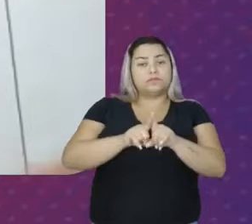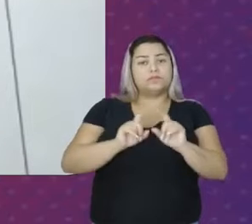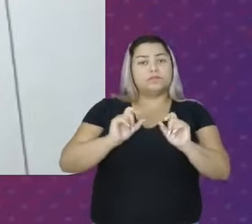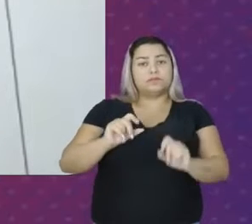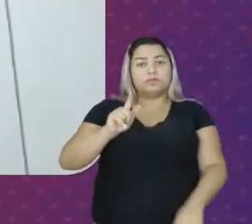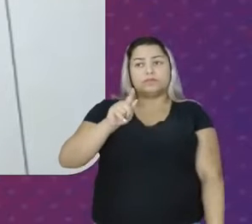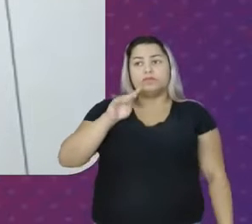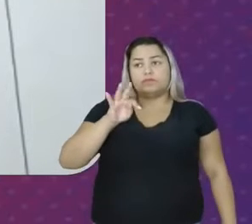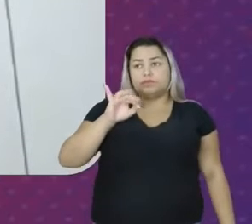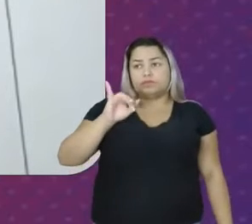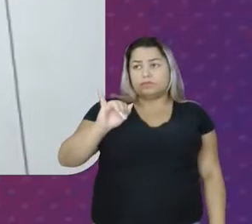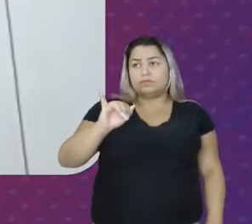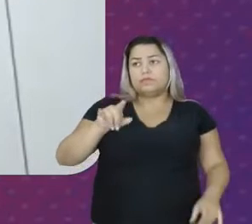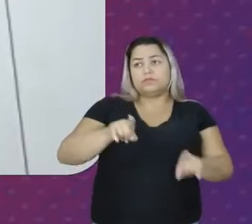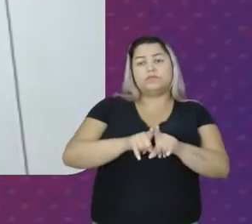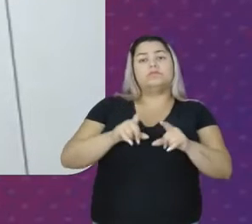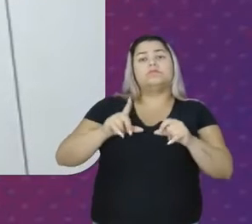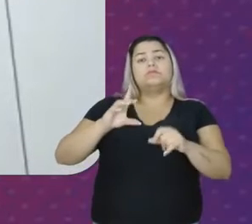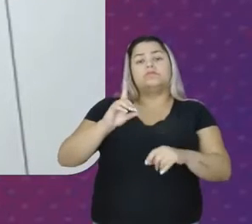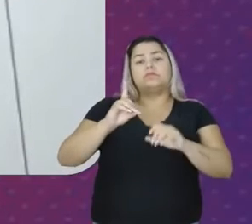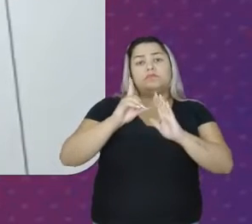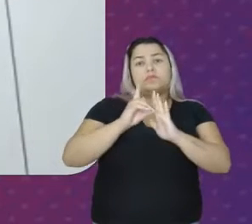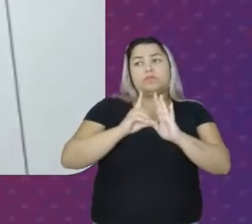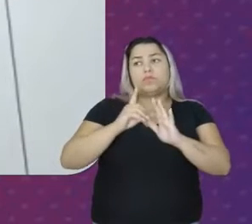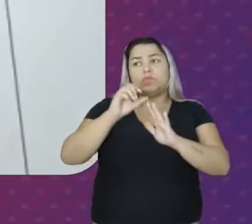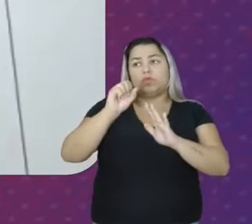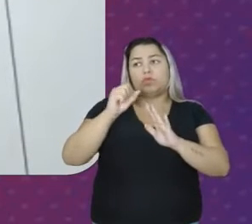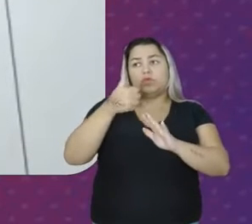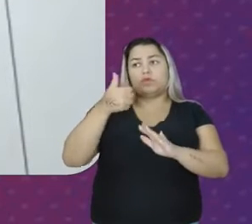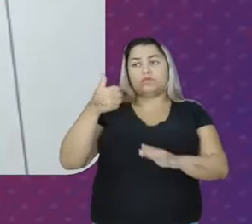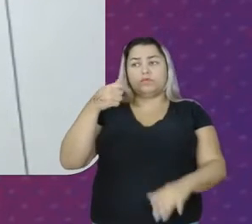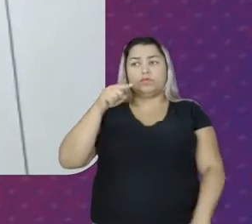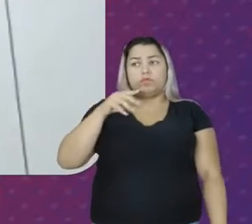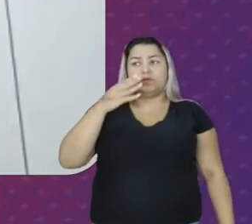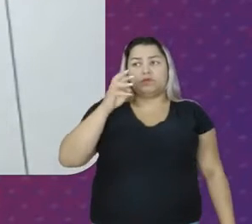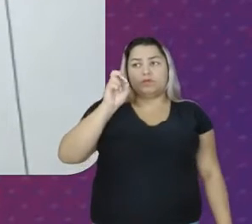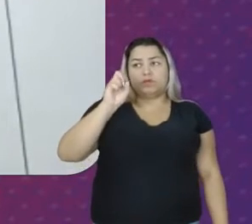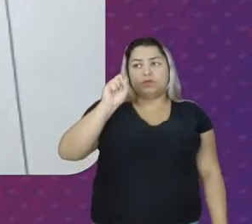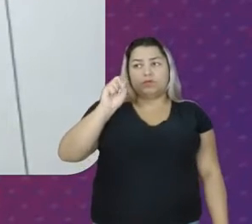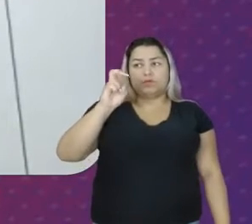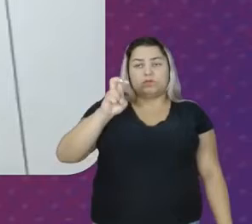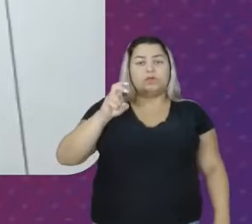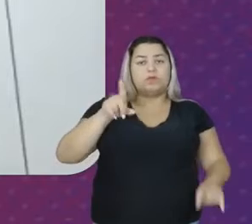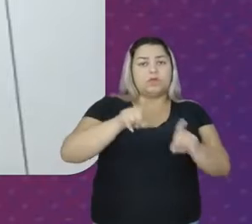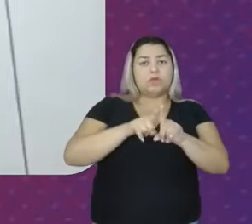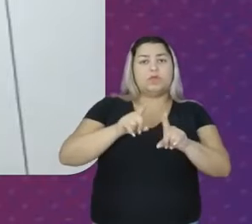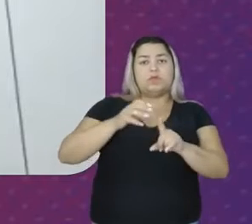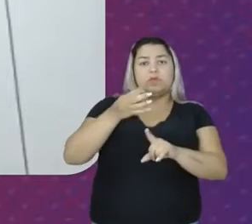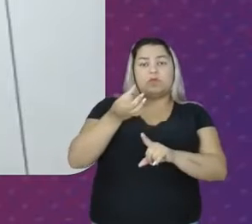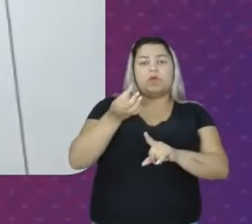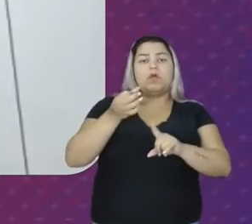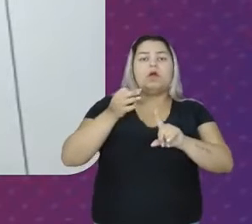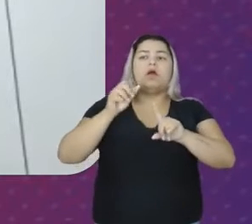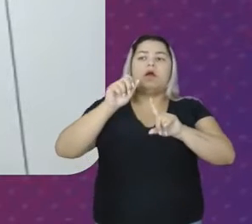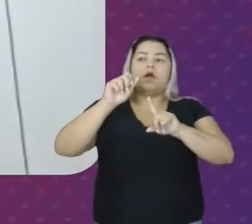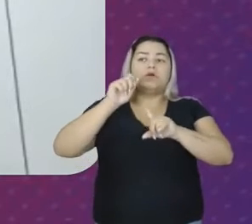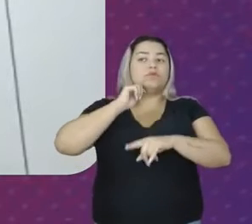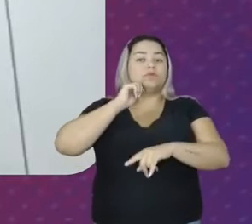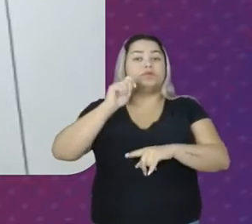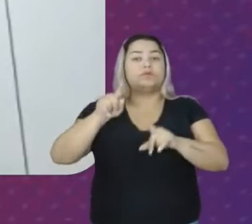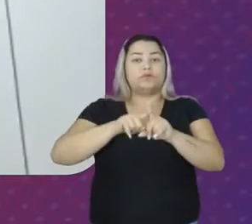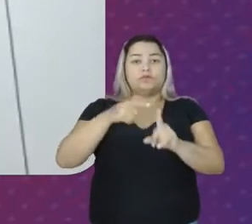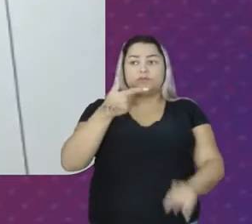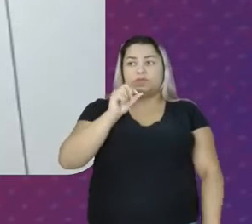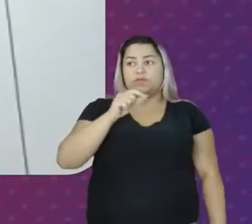foi instituído por meio do decreto 11.485, lá de 6 de abril de 2023. Nós